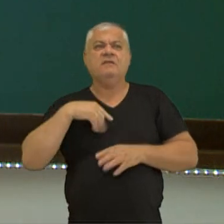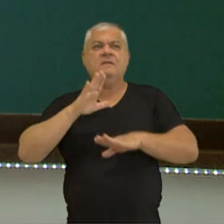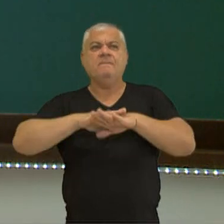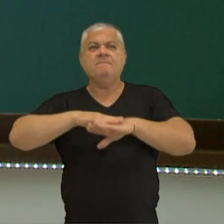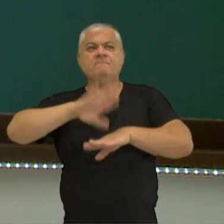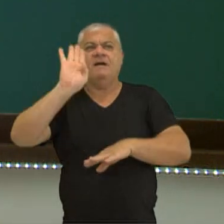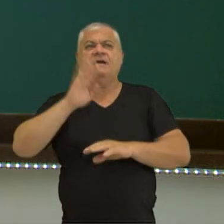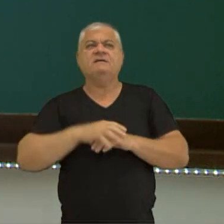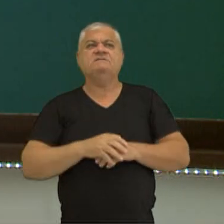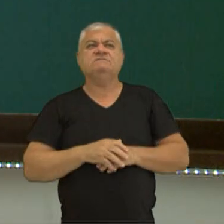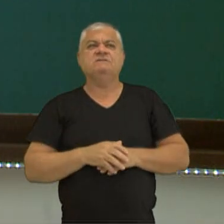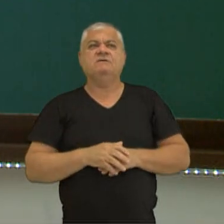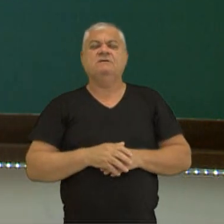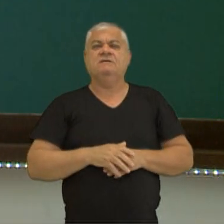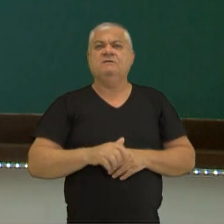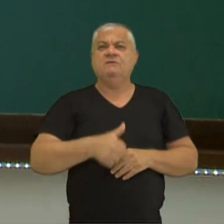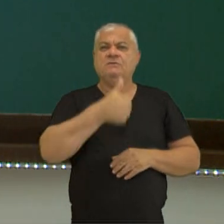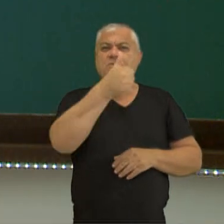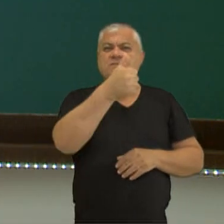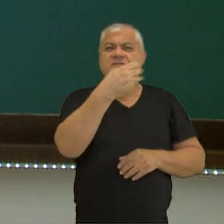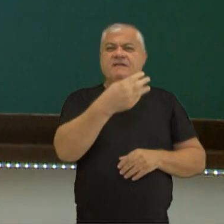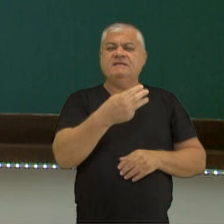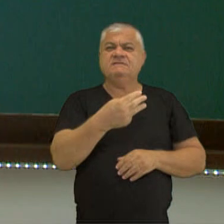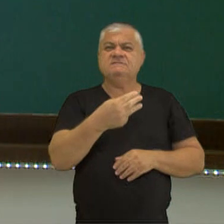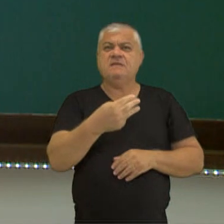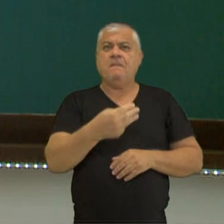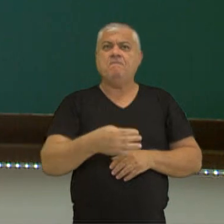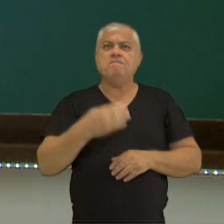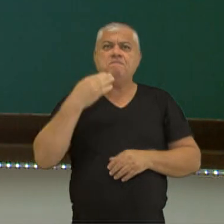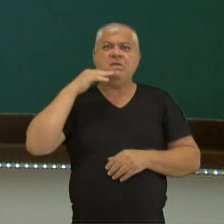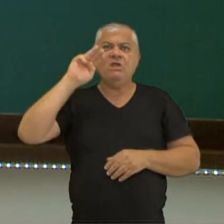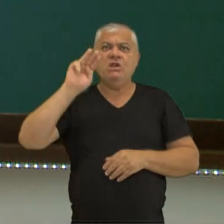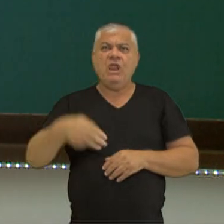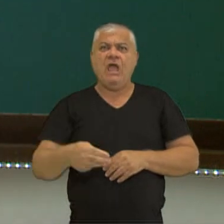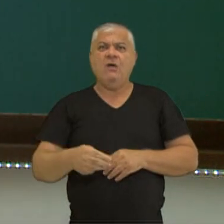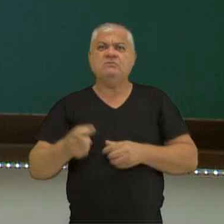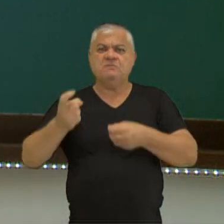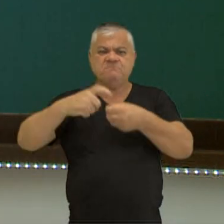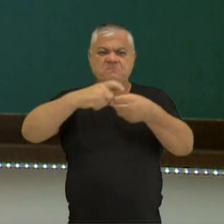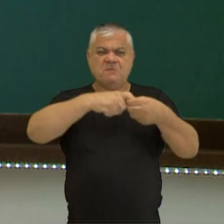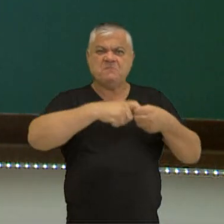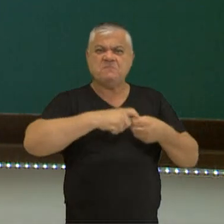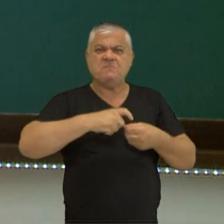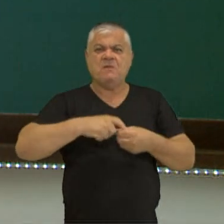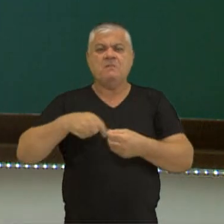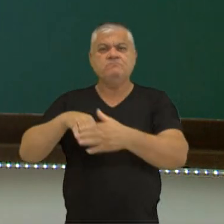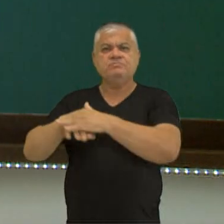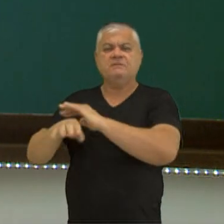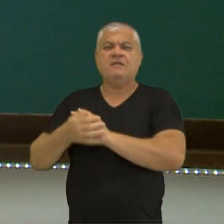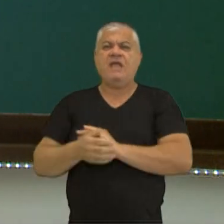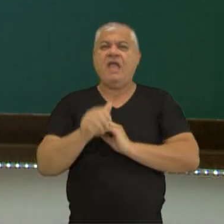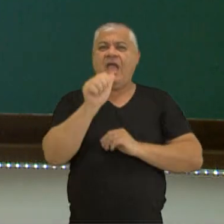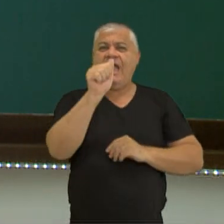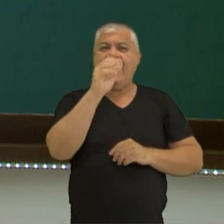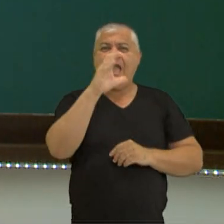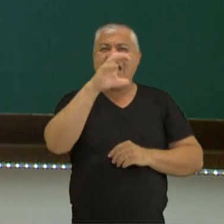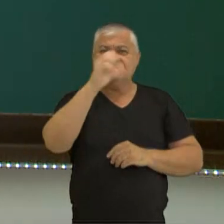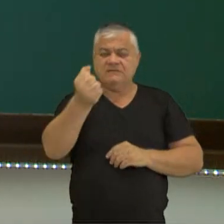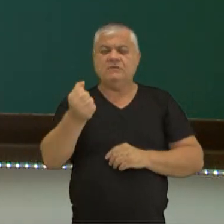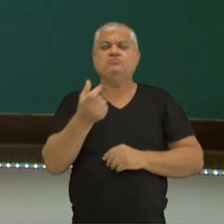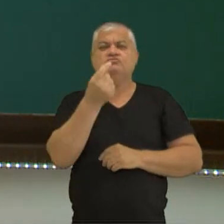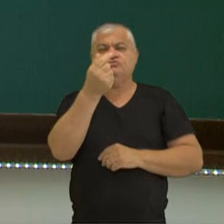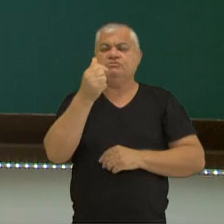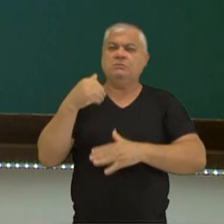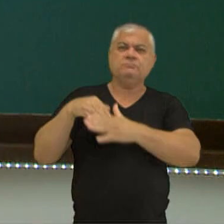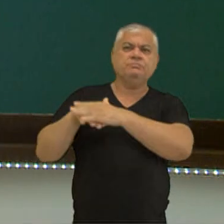de 1.000 bilhão de ações listadas na Bolsa. Cada ação, no dia 12 de março deste